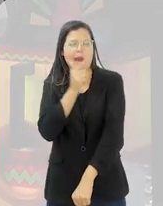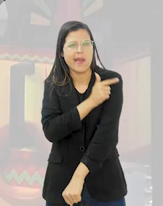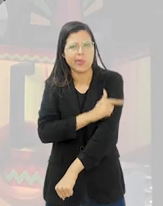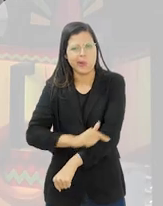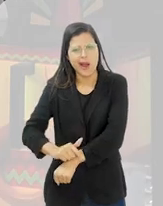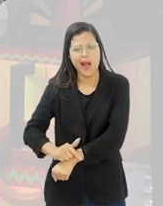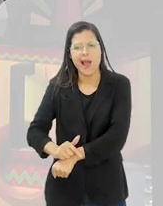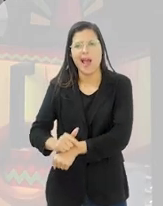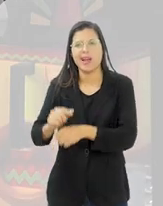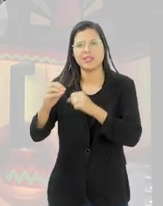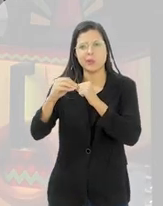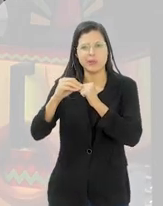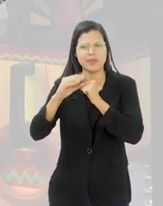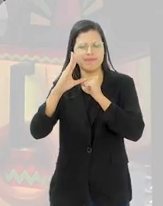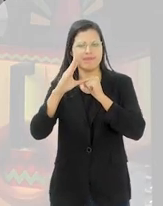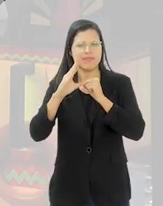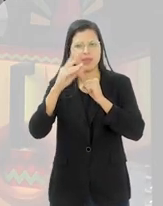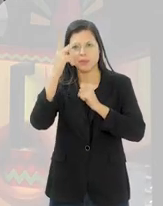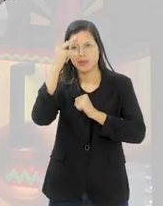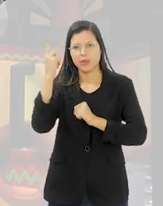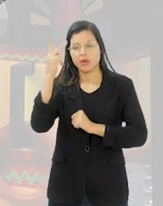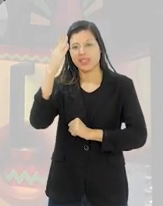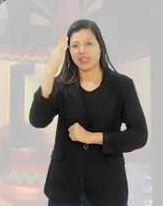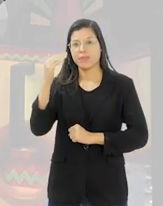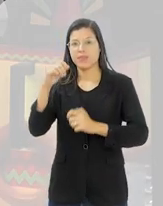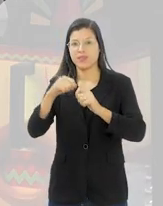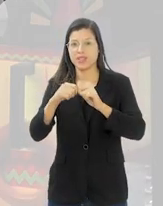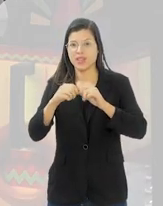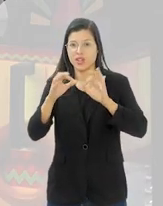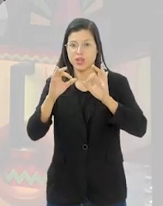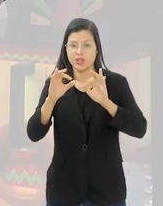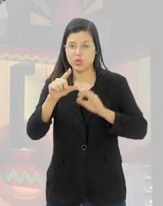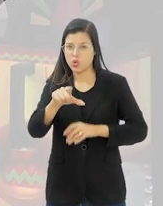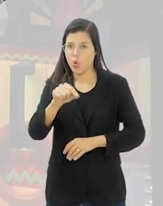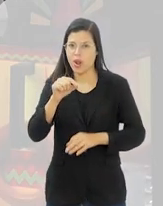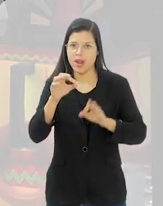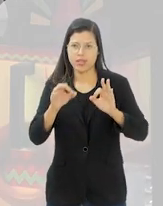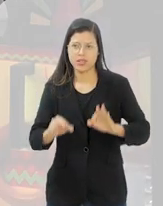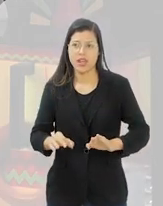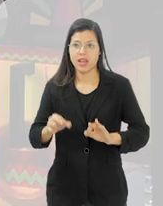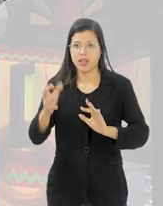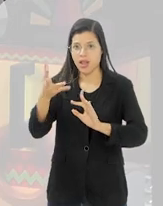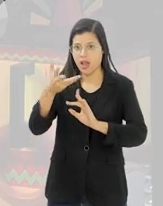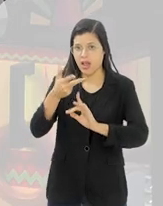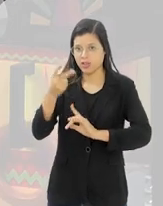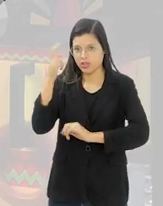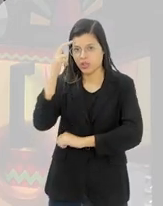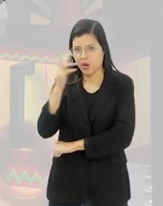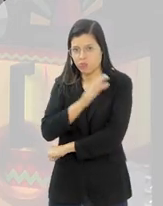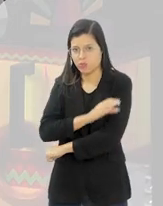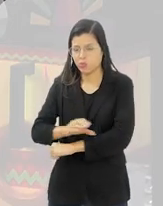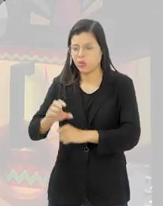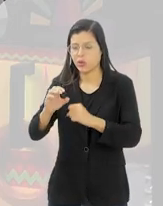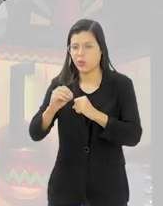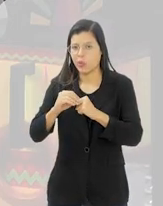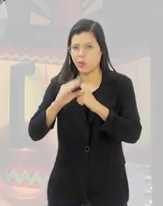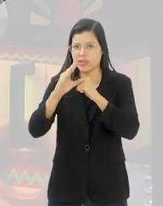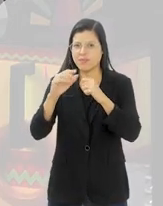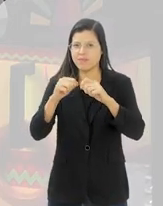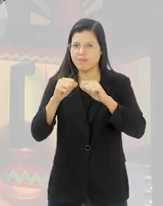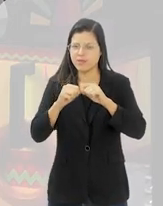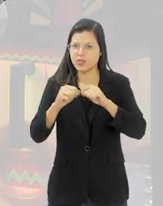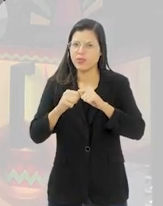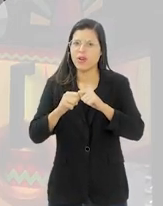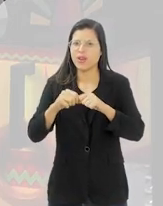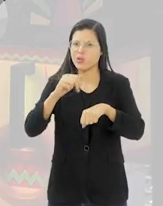pessoas antenadas, as pessoas poderem saber fazer as escolhas certas. A gente sabe que através da arte, a cultura e o conhecimento, a gente faz uma nação